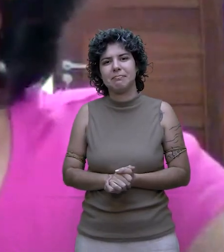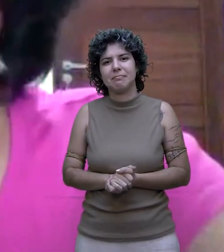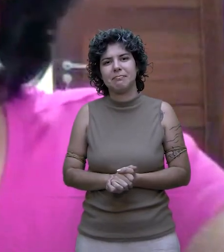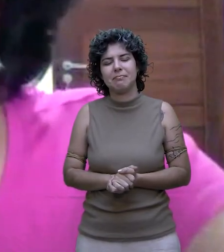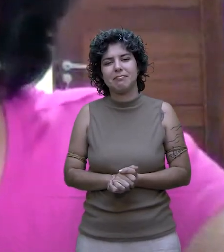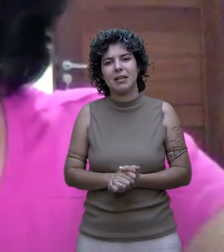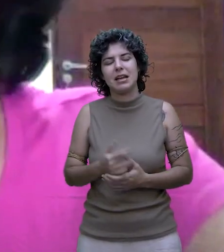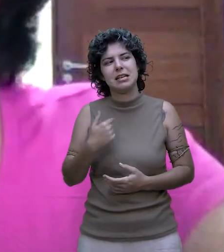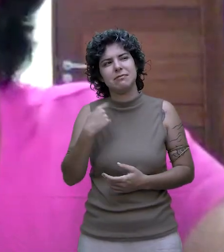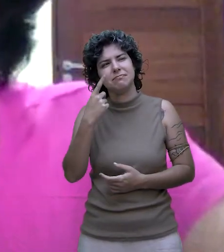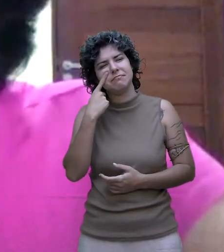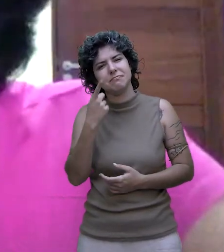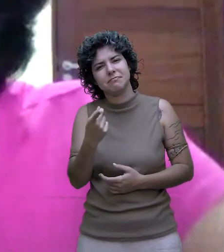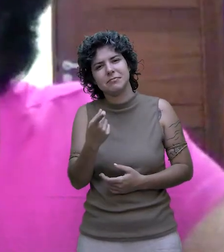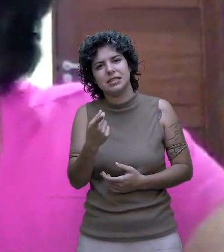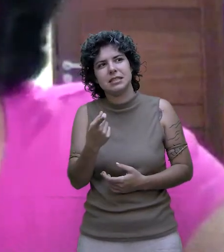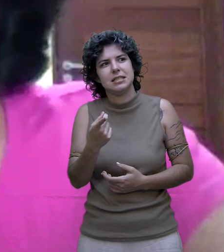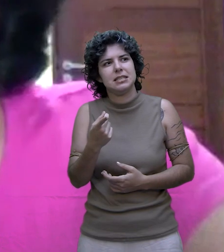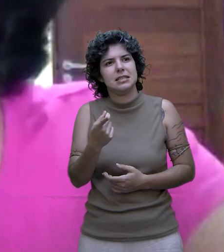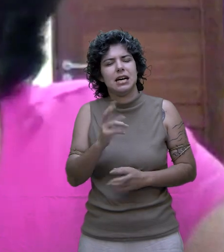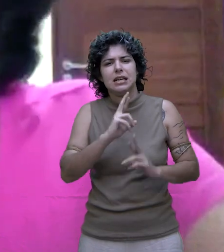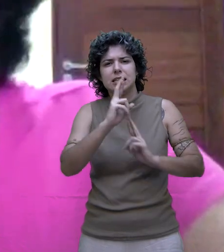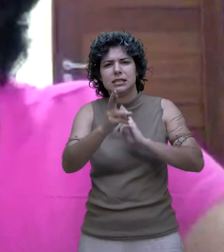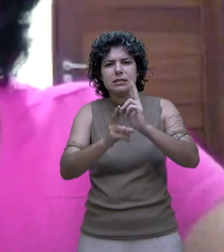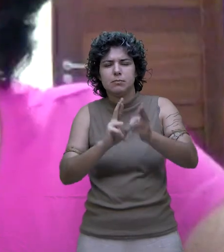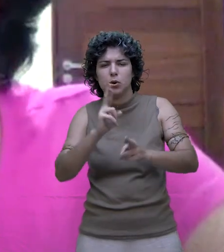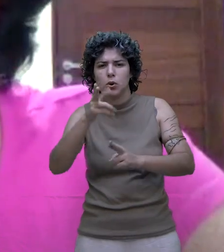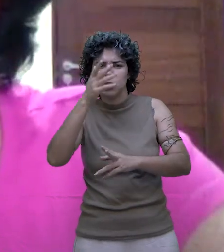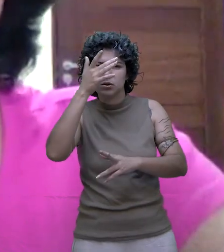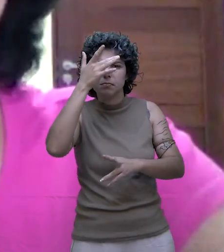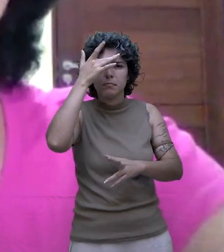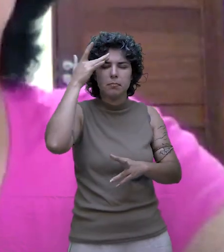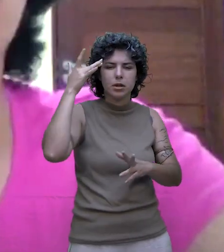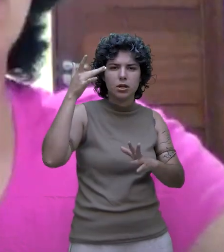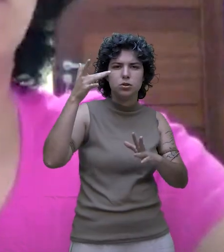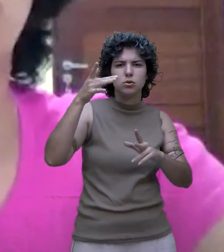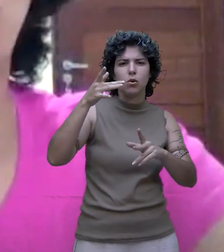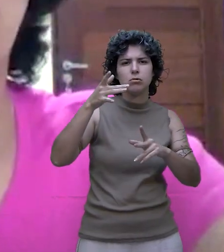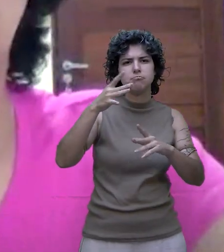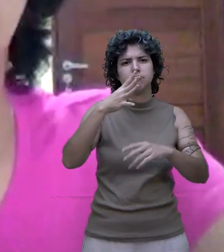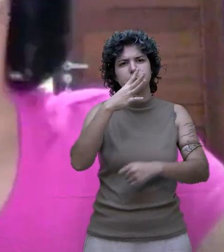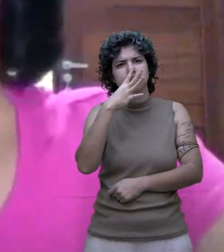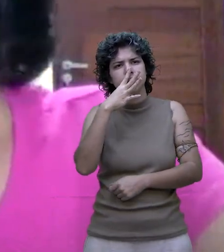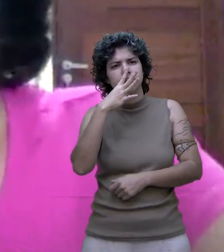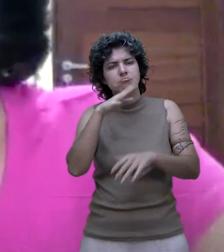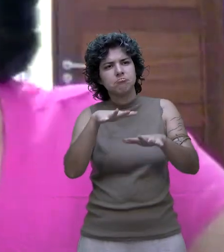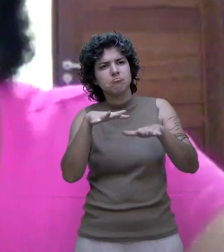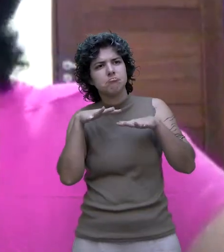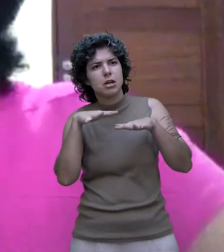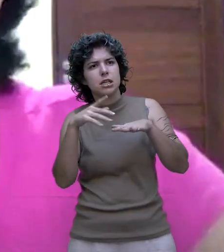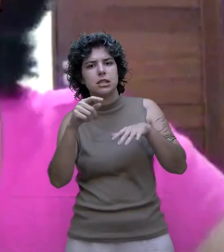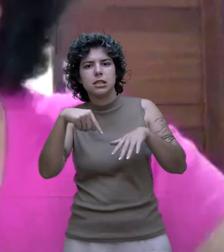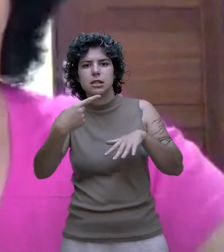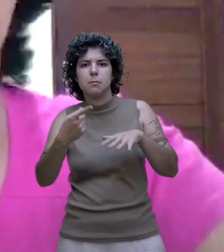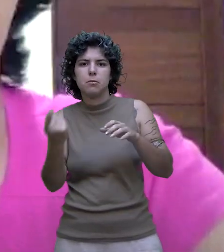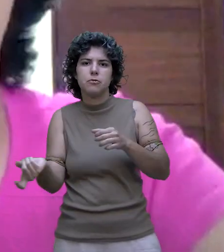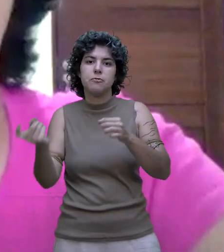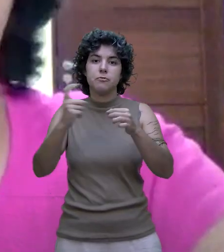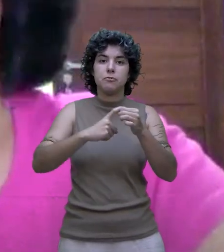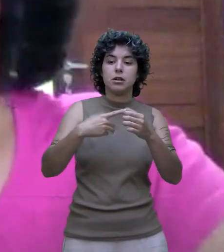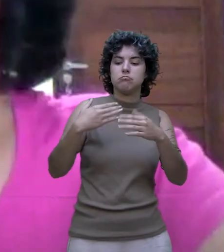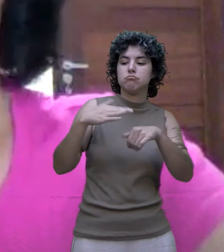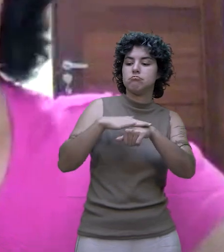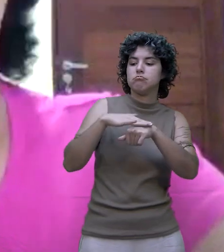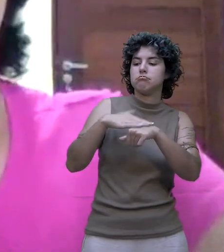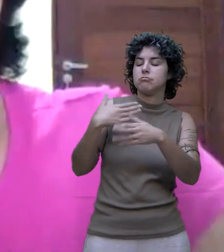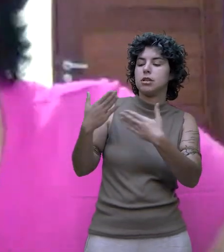tanto homens quanto mulheres, assistindo o filme e eles vindo depois falar comigo, eu falei, cara, era isso.